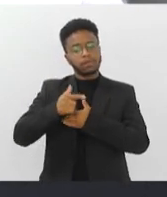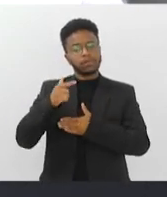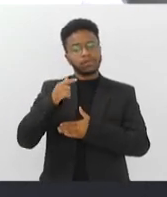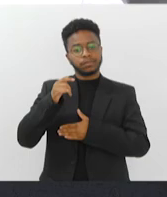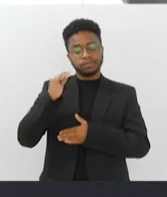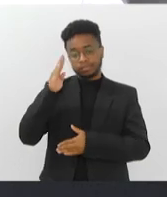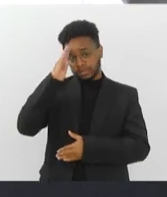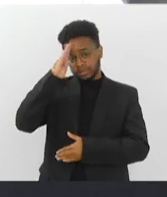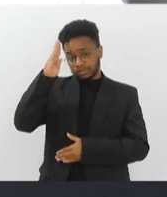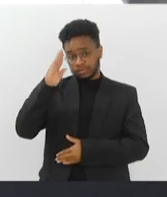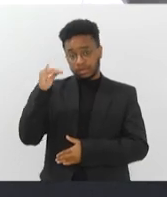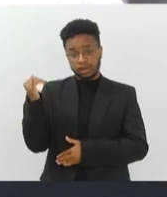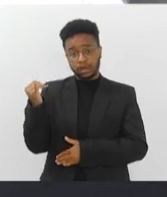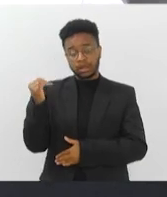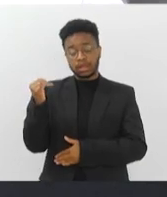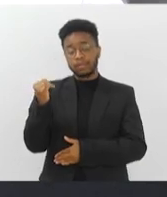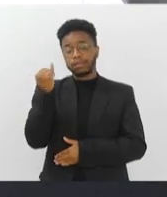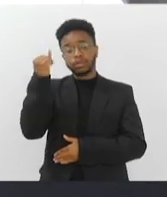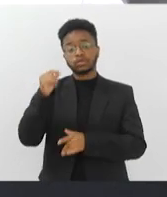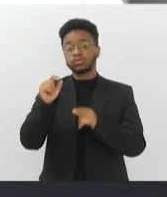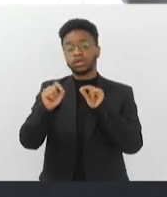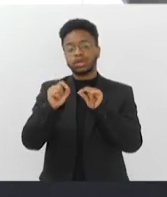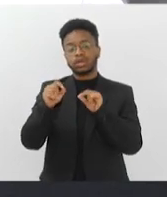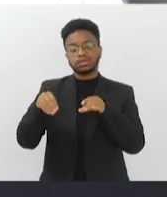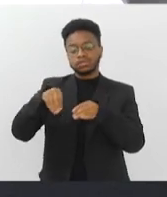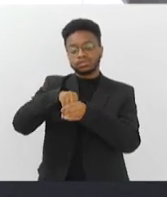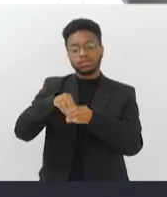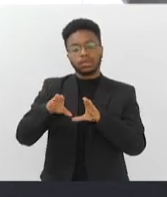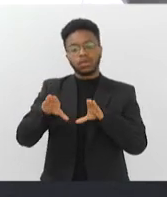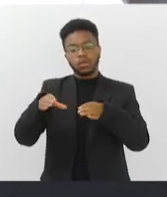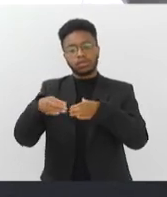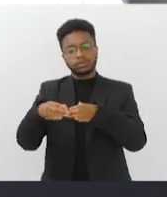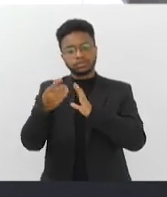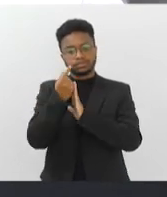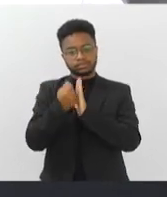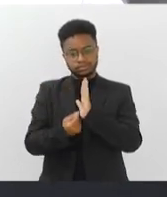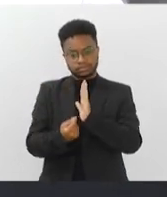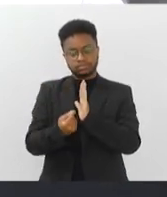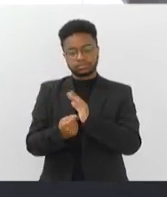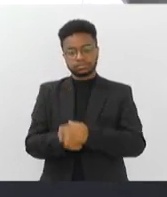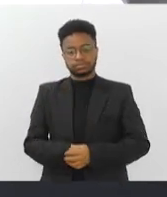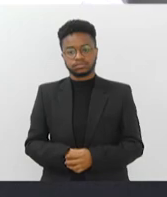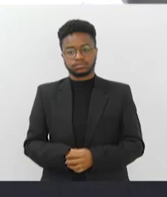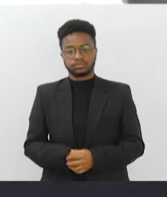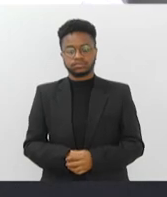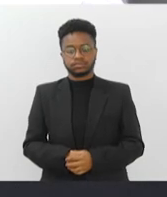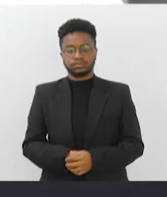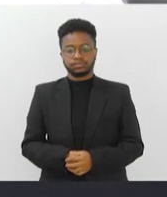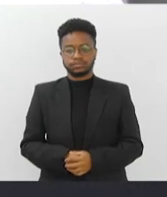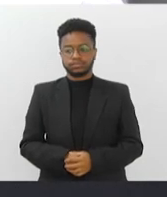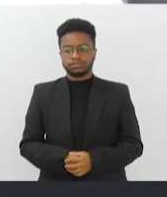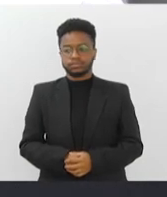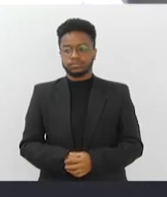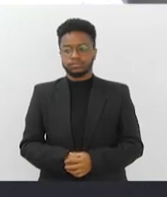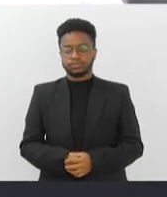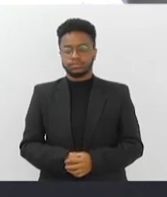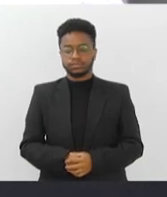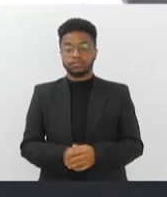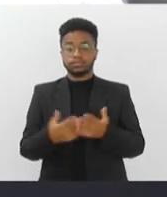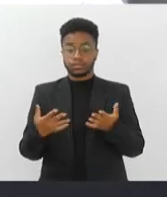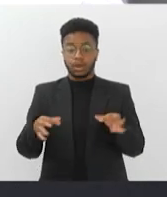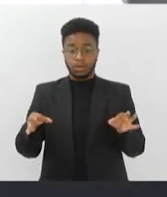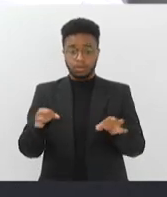inclusive, da comissão de orçamento, de uma comissão permanente que existe. Bom, em assim